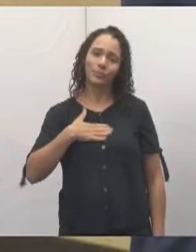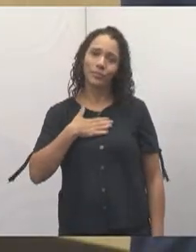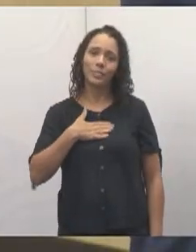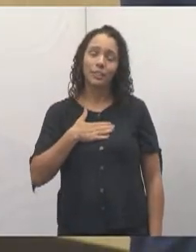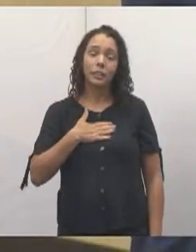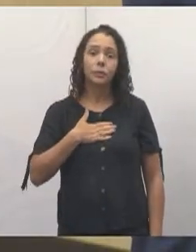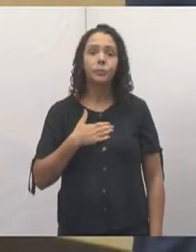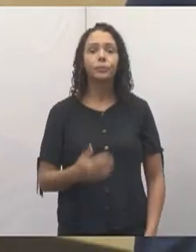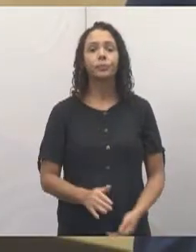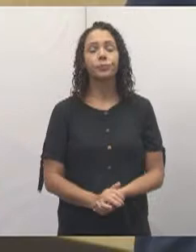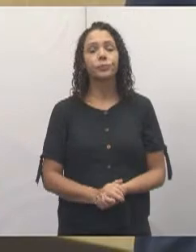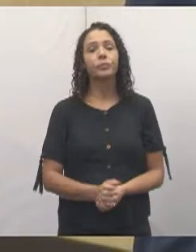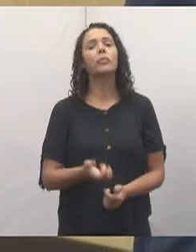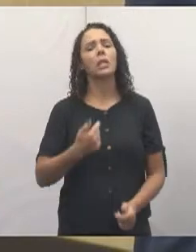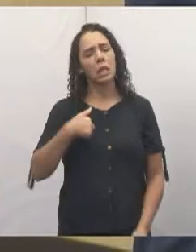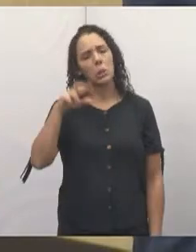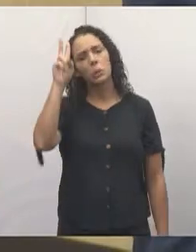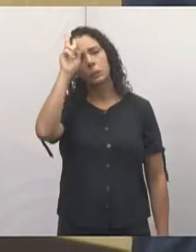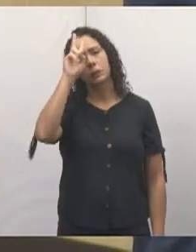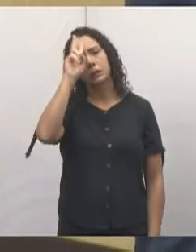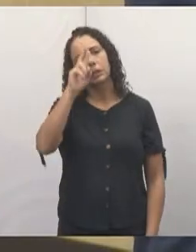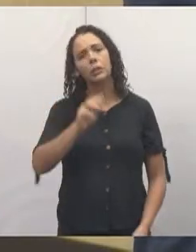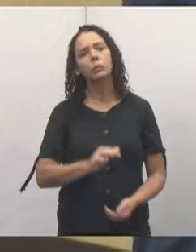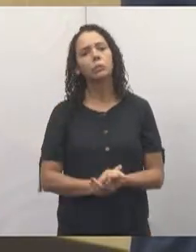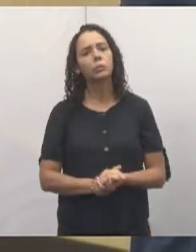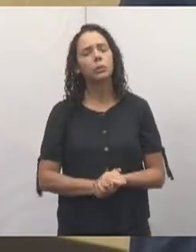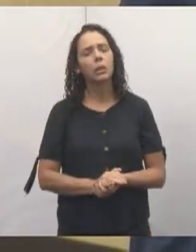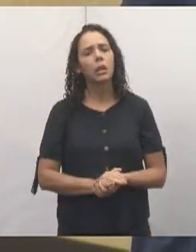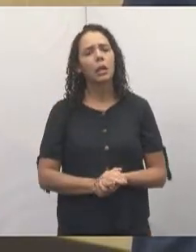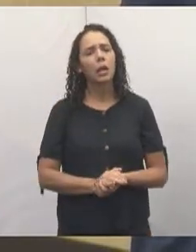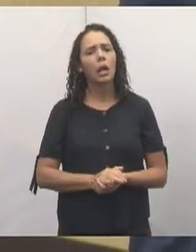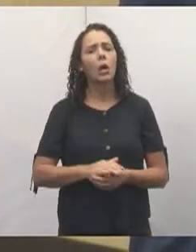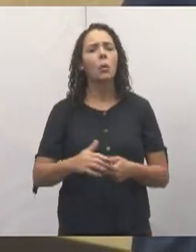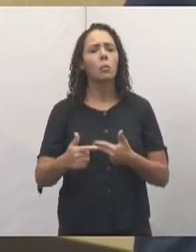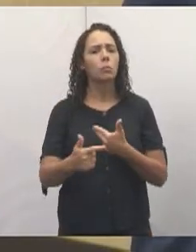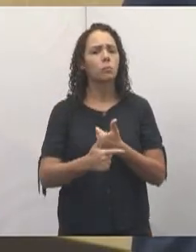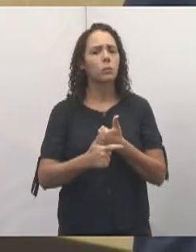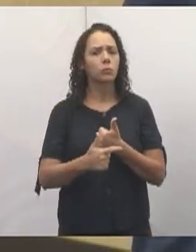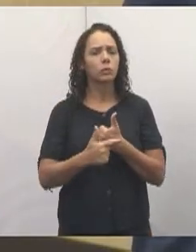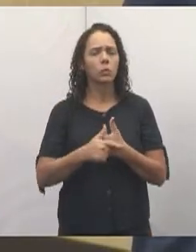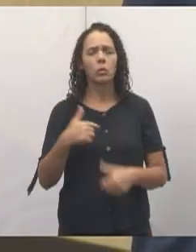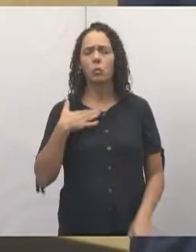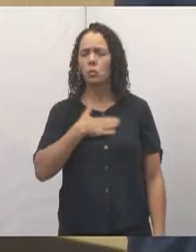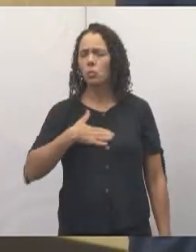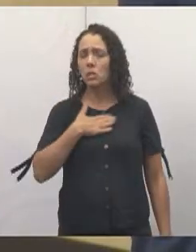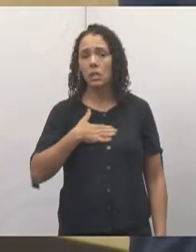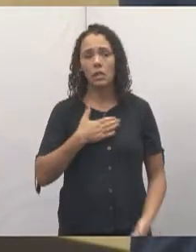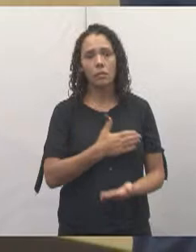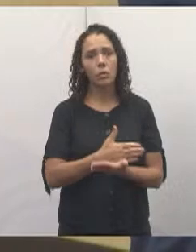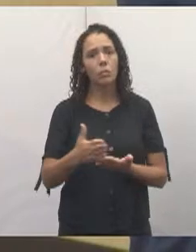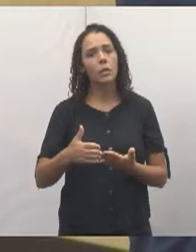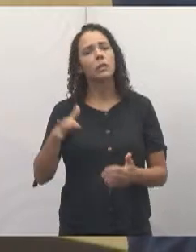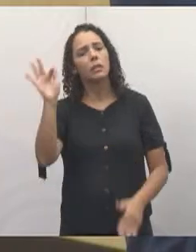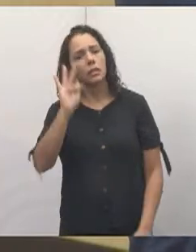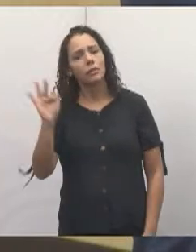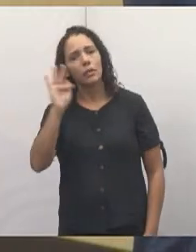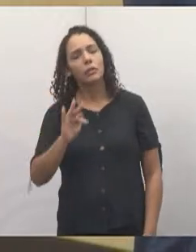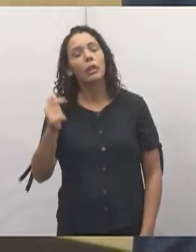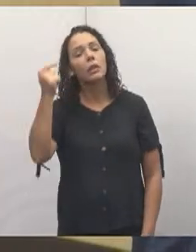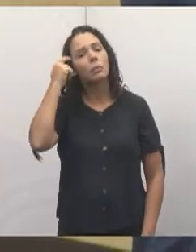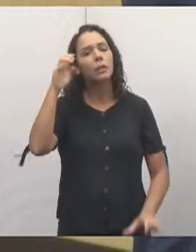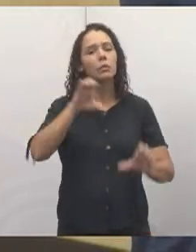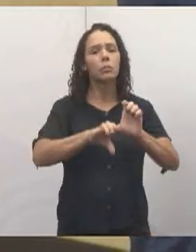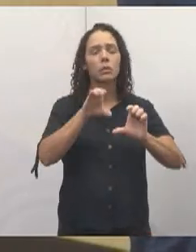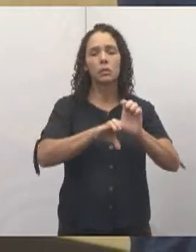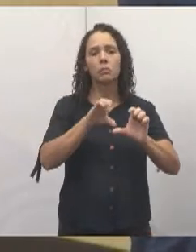lembro, é uma área que eu gostava, que eu queria seguir. De início, eu entrei na faculdade pensando nos concursos públicos, na carreira